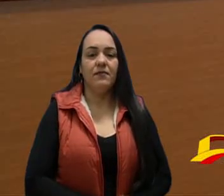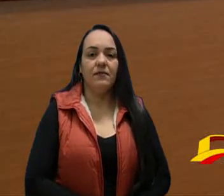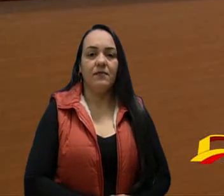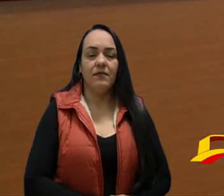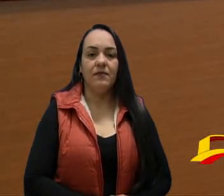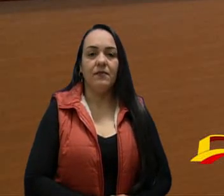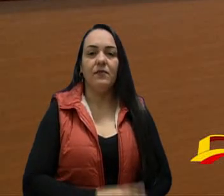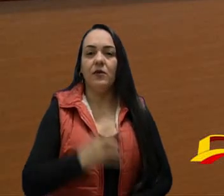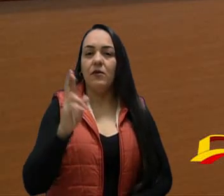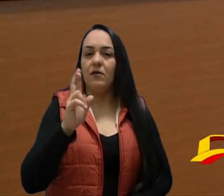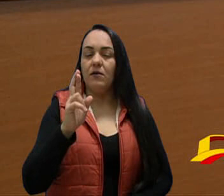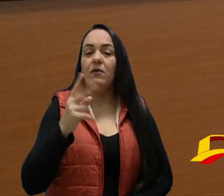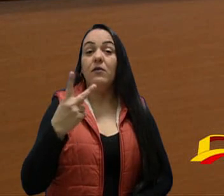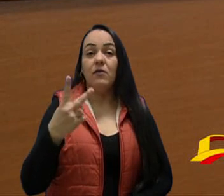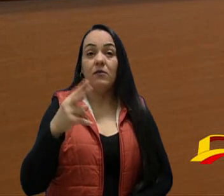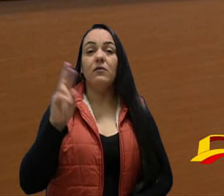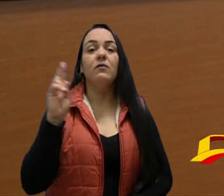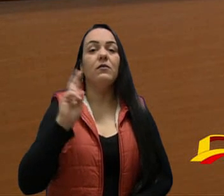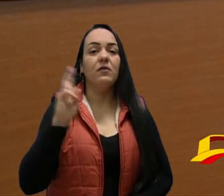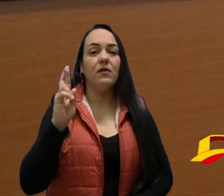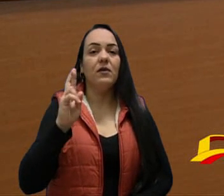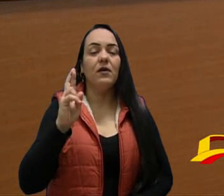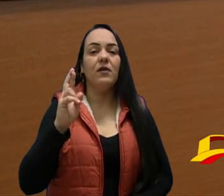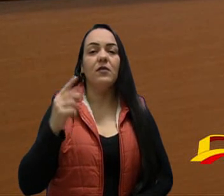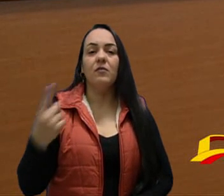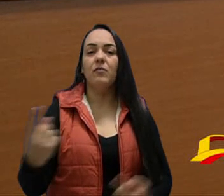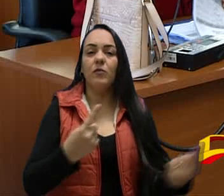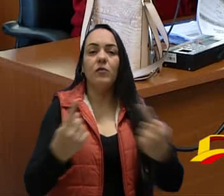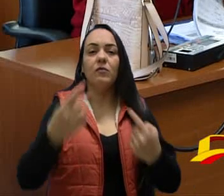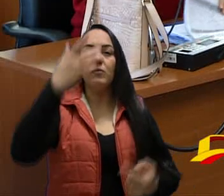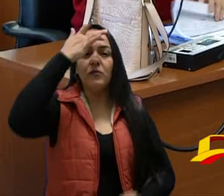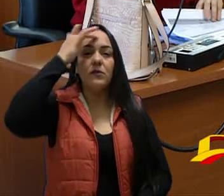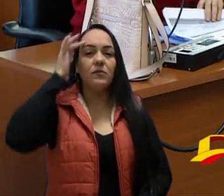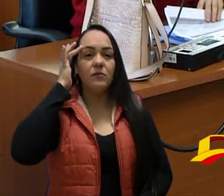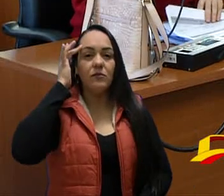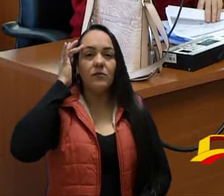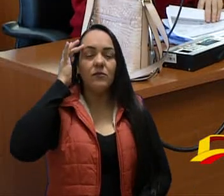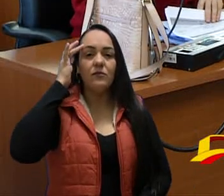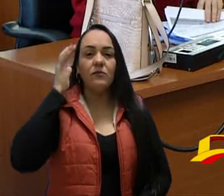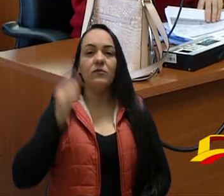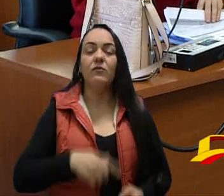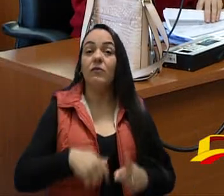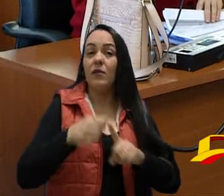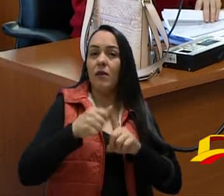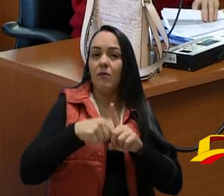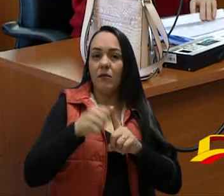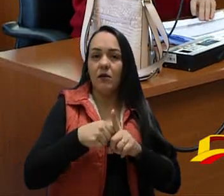a dois reais por fora habitantes o cauã vê se o que oi